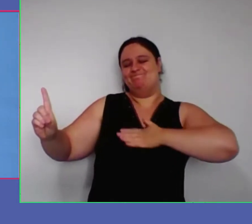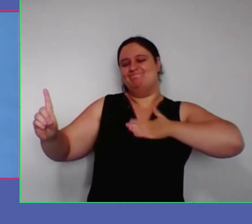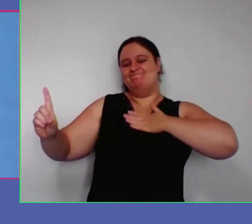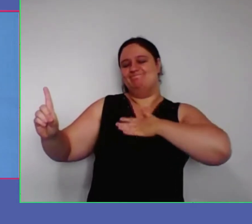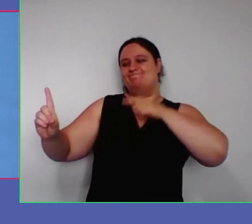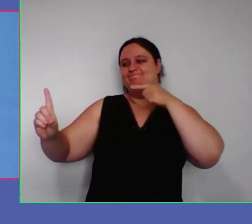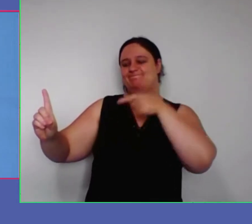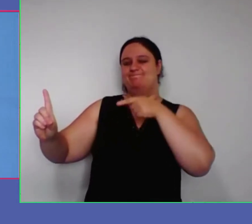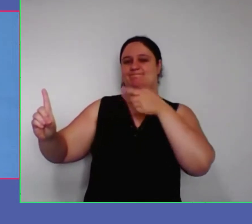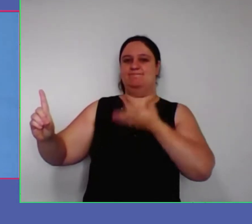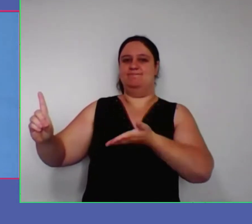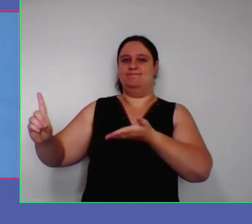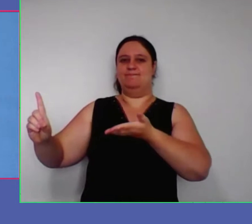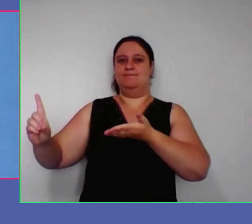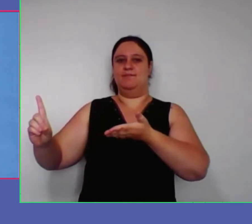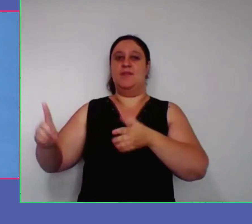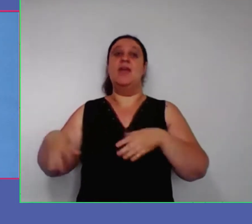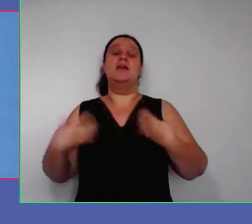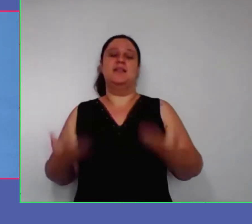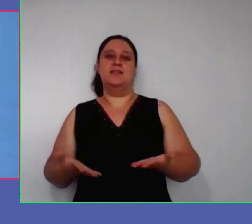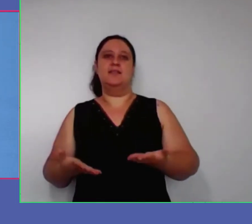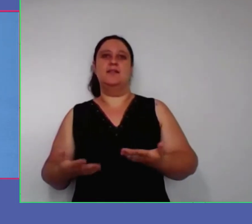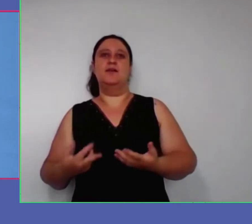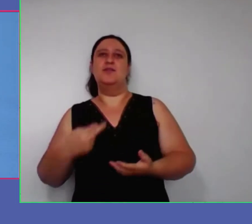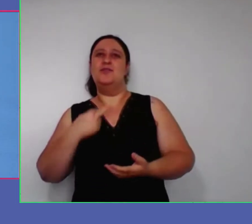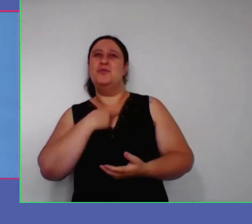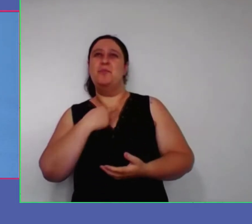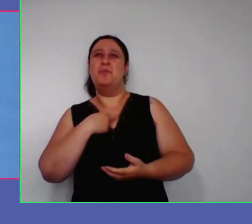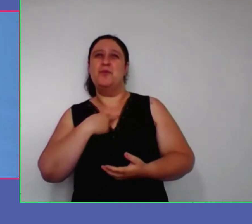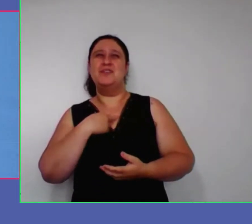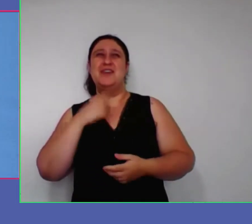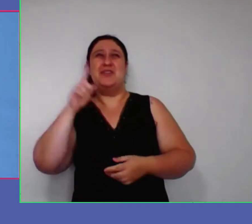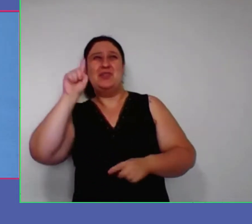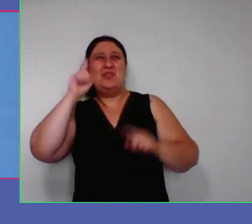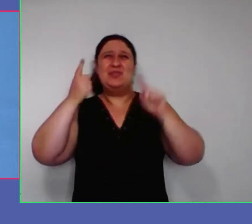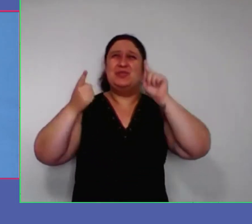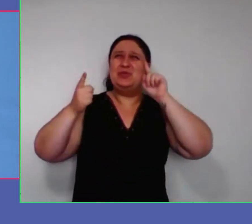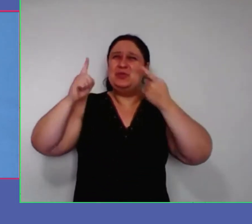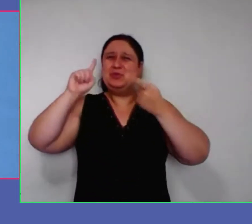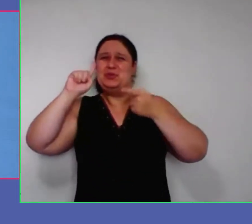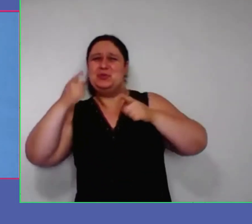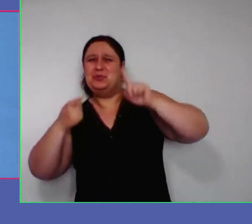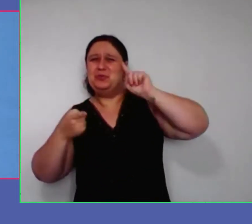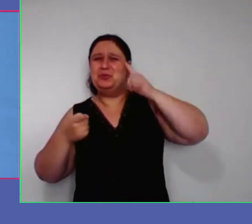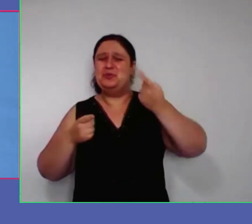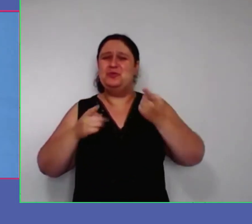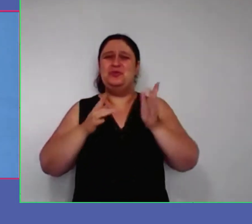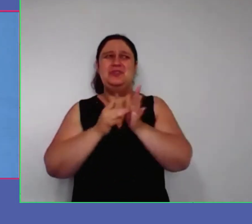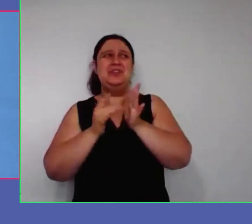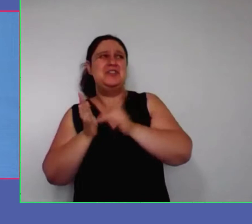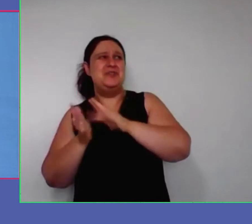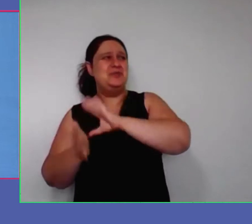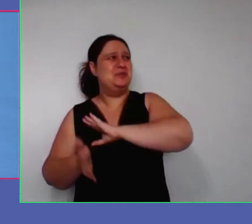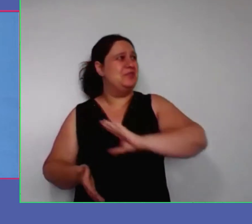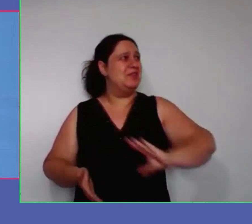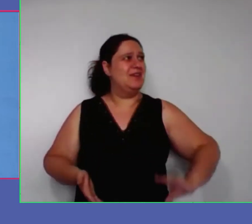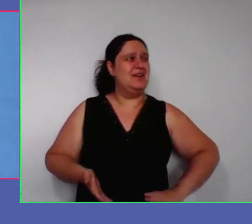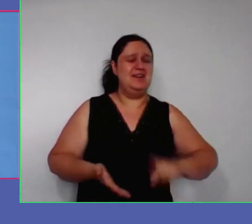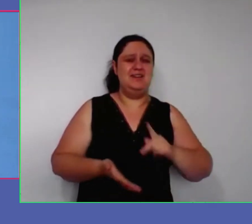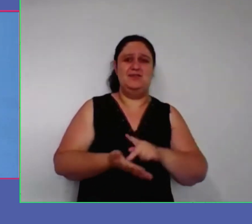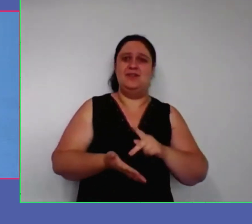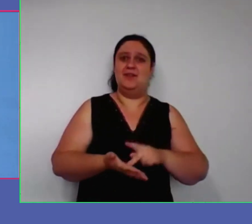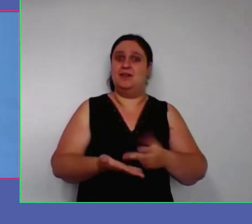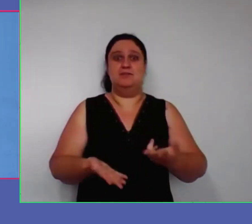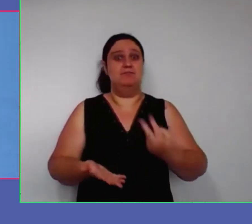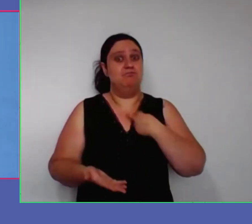tem desculpas para duvidar de que Jesus era o Cristo. E João,